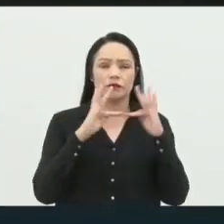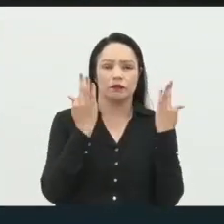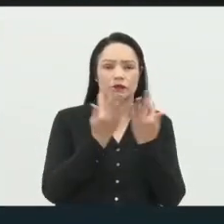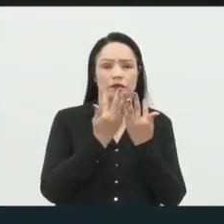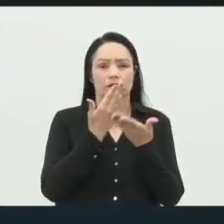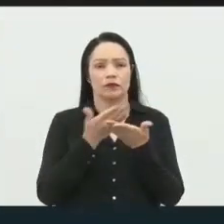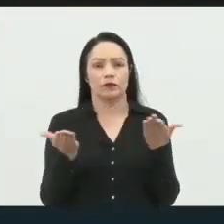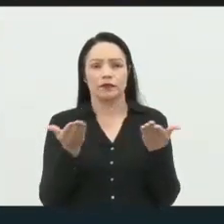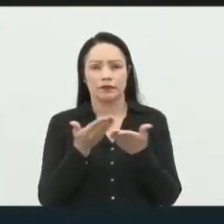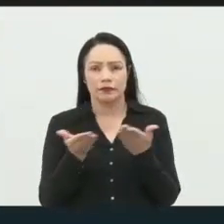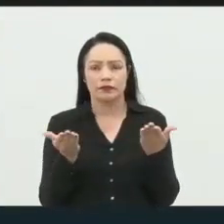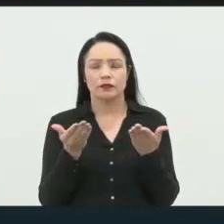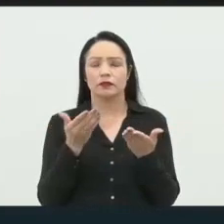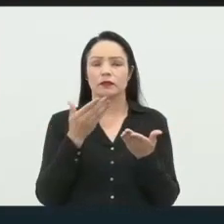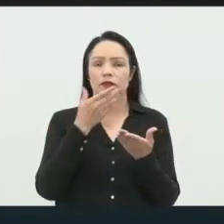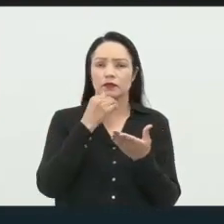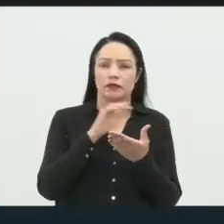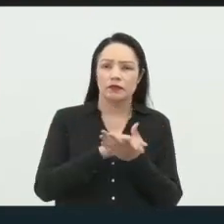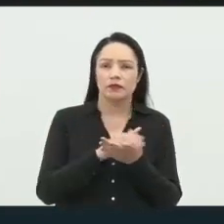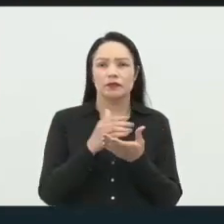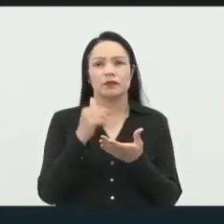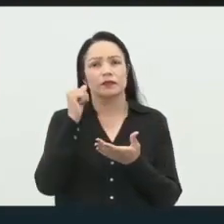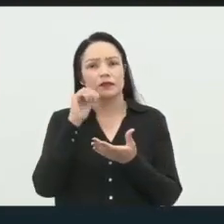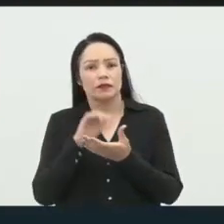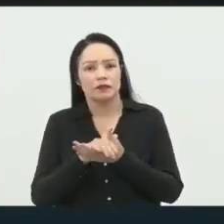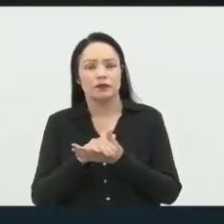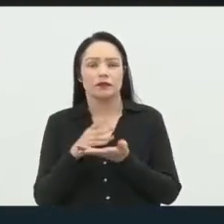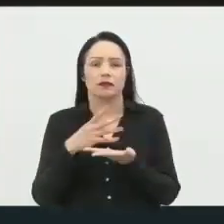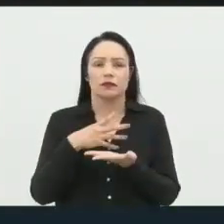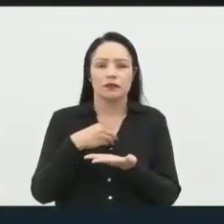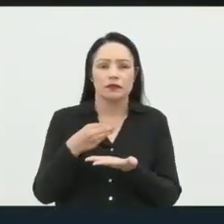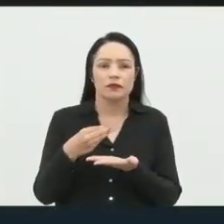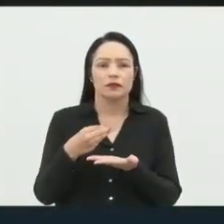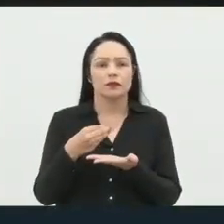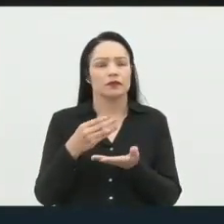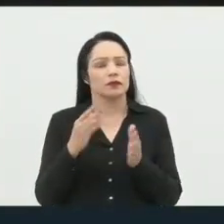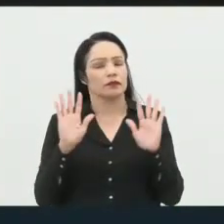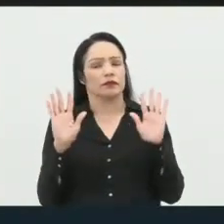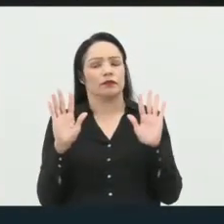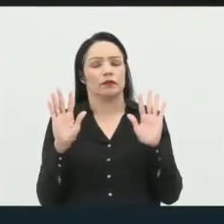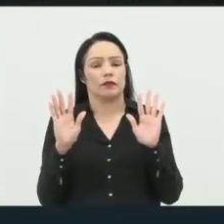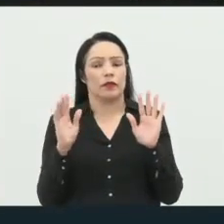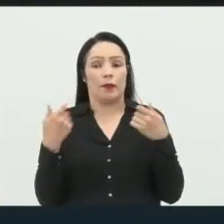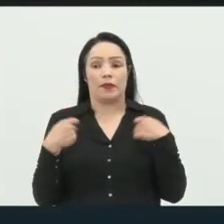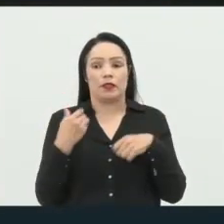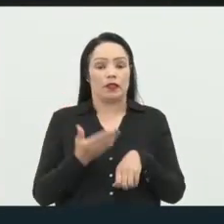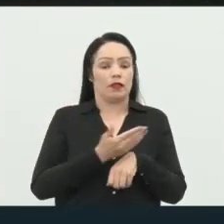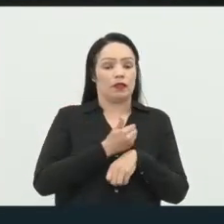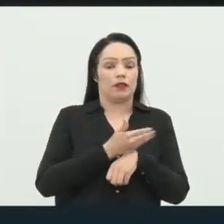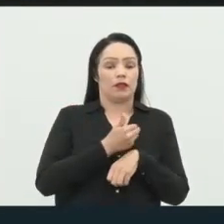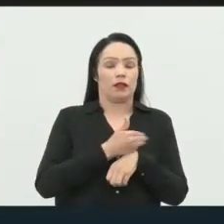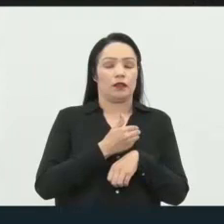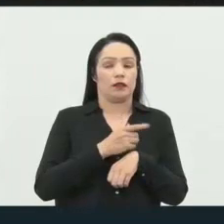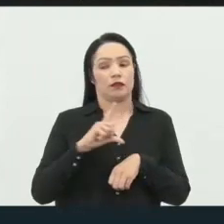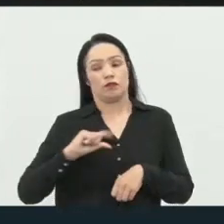esposas com seus filhos mas não tão saindo correndo de suas casas para poder chegar antecipado